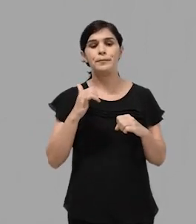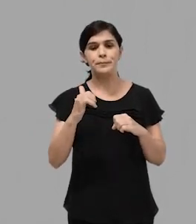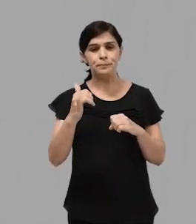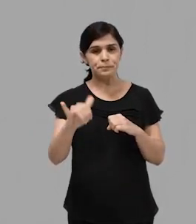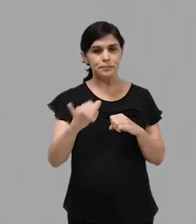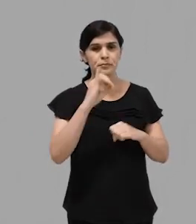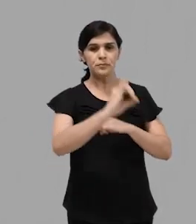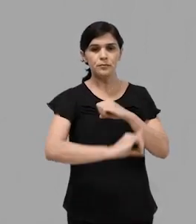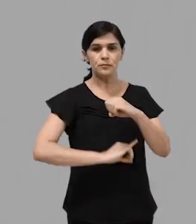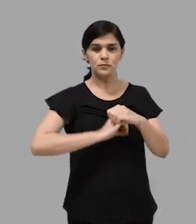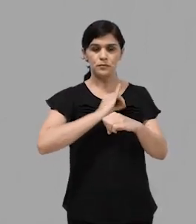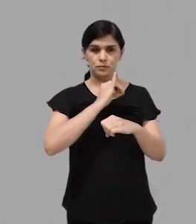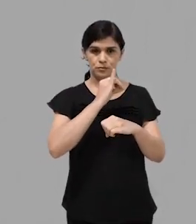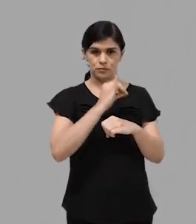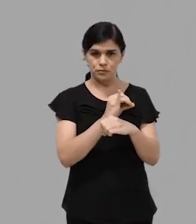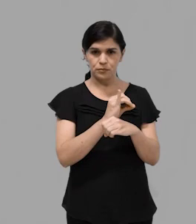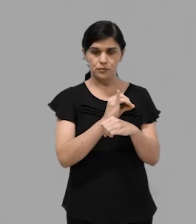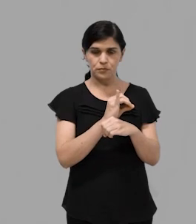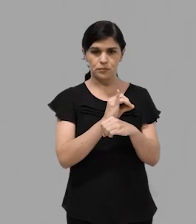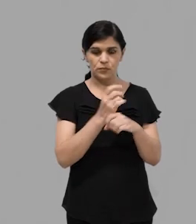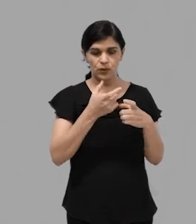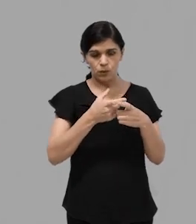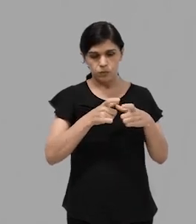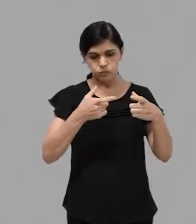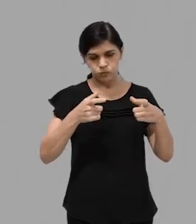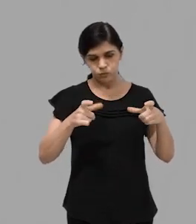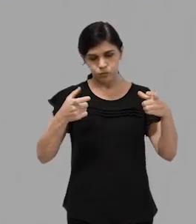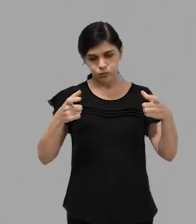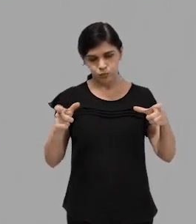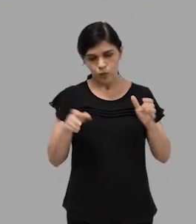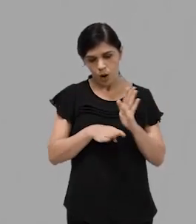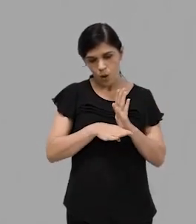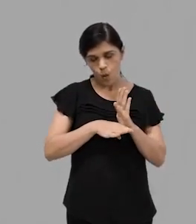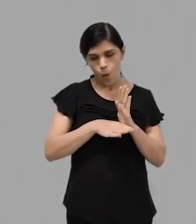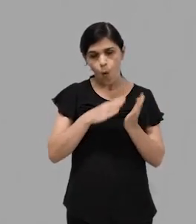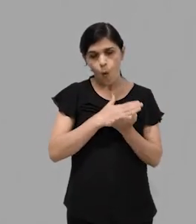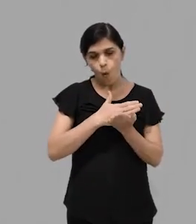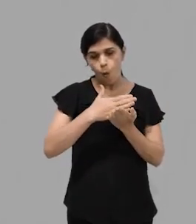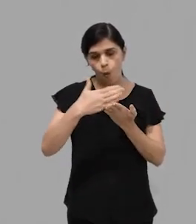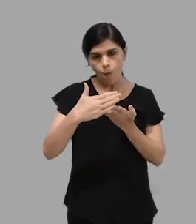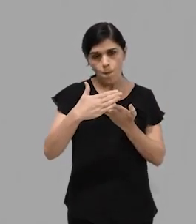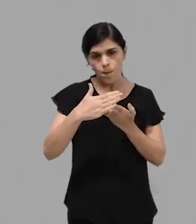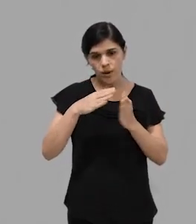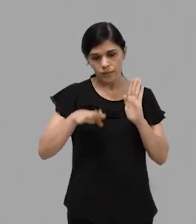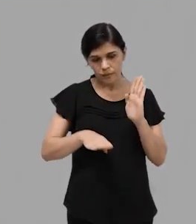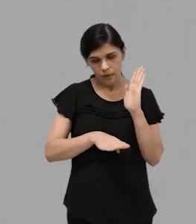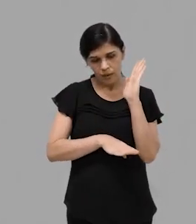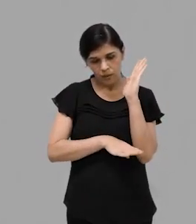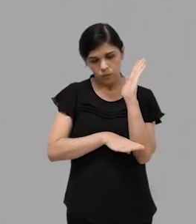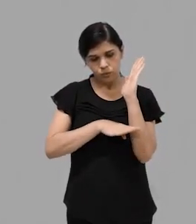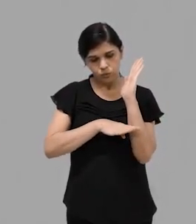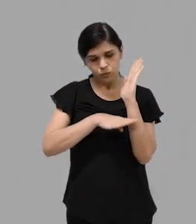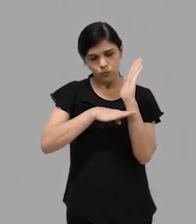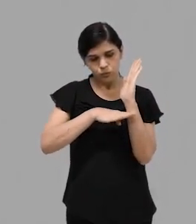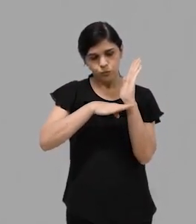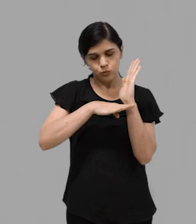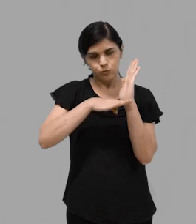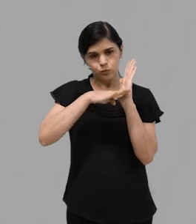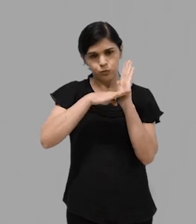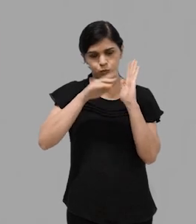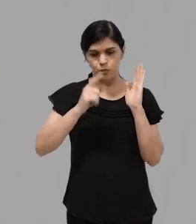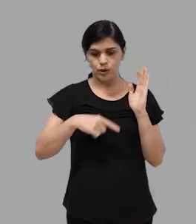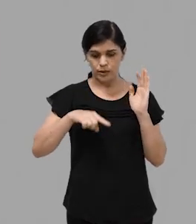vai crescer na tabela periódica de baixo para cima. Por quê? Porque, nesse sentido, eu